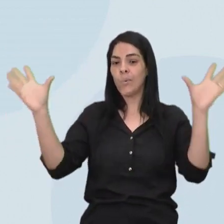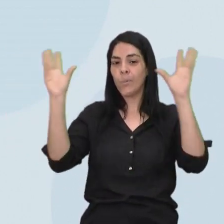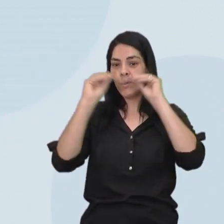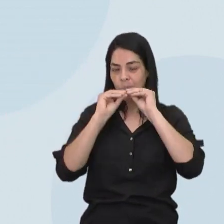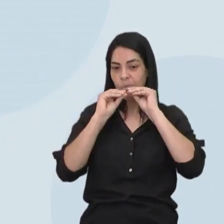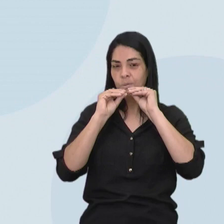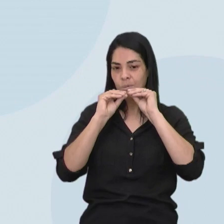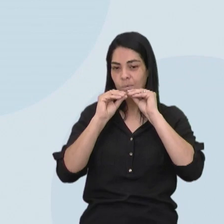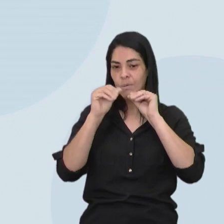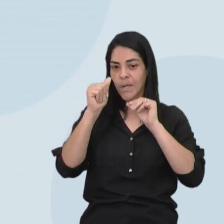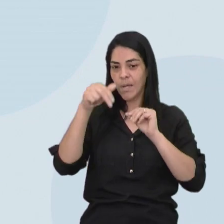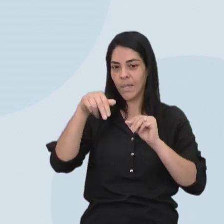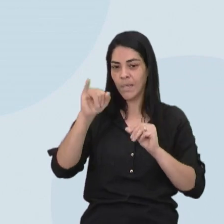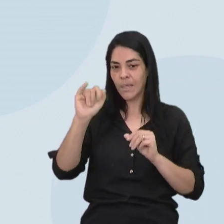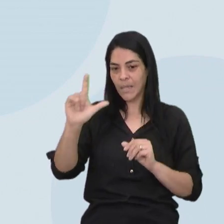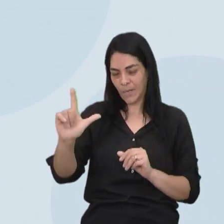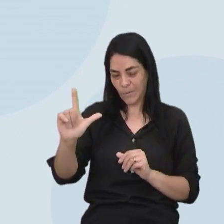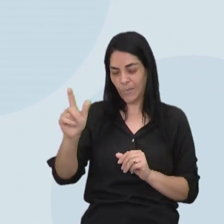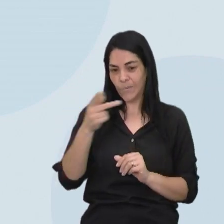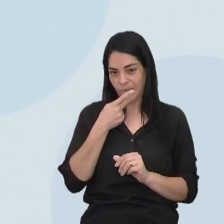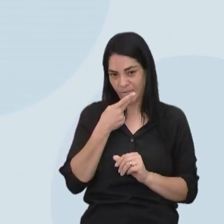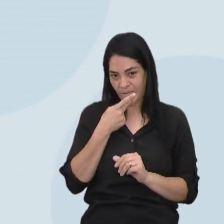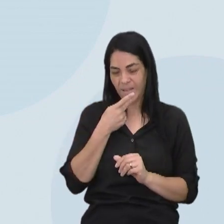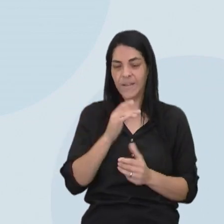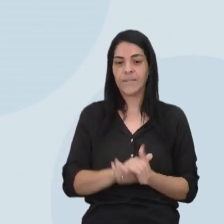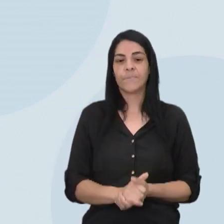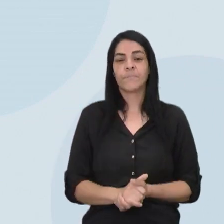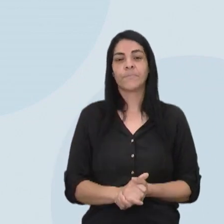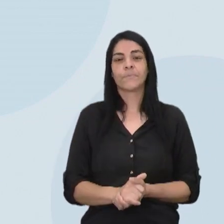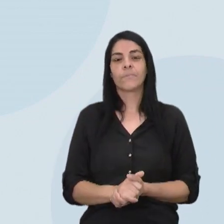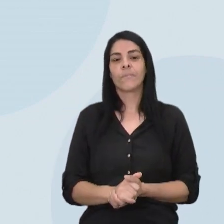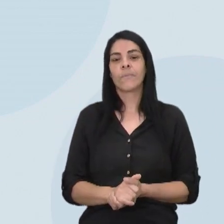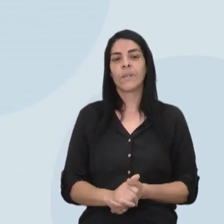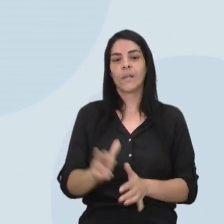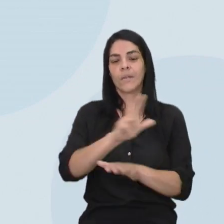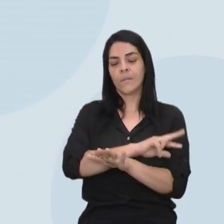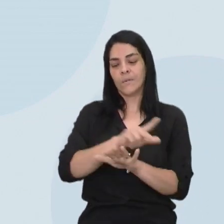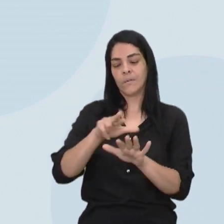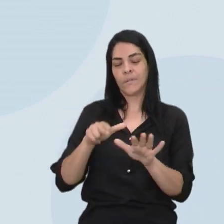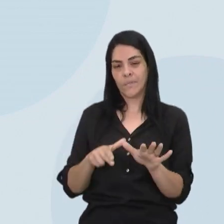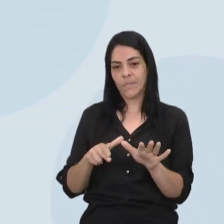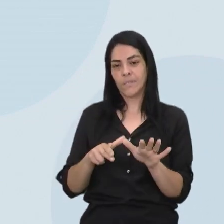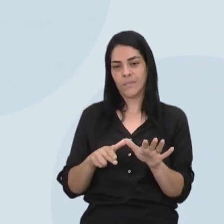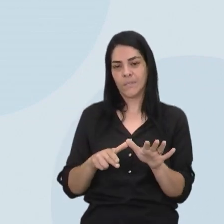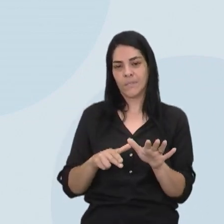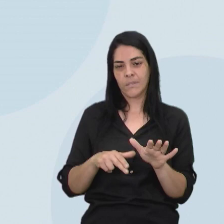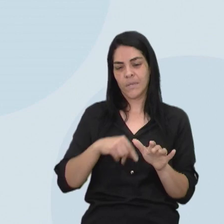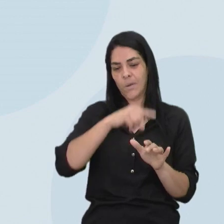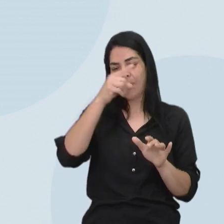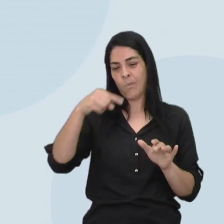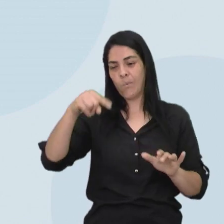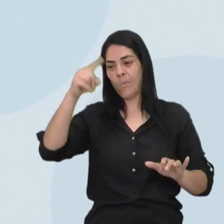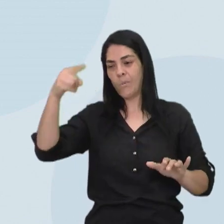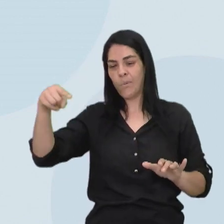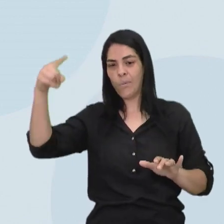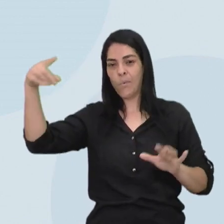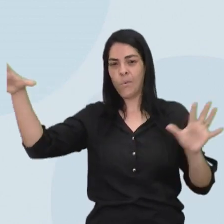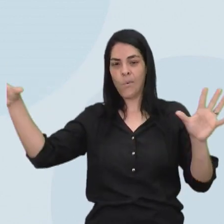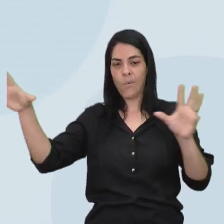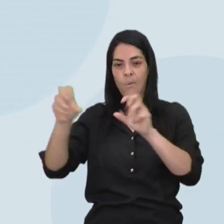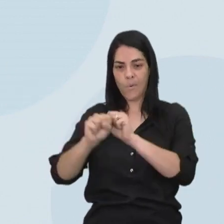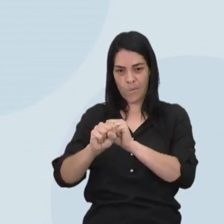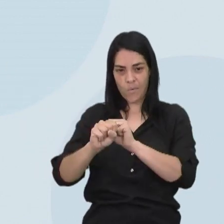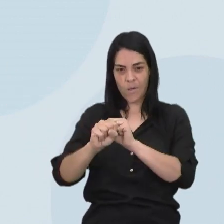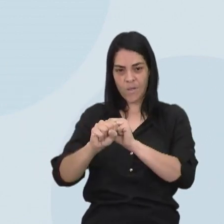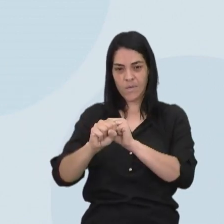anil que o pessoal fala. Bom, essas variações são comprimentos de onda que são absorvidos, né,